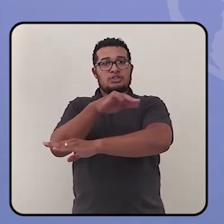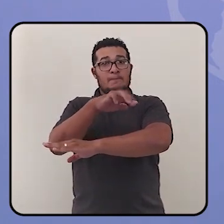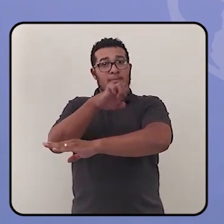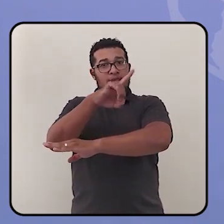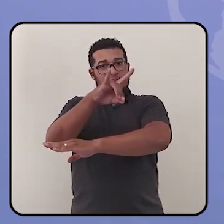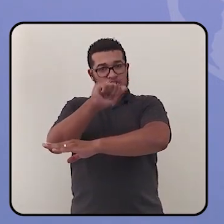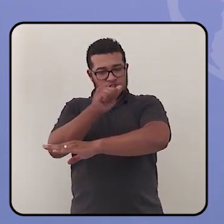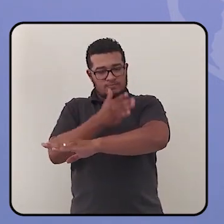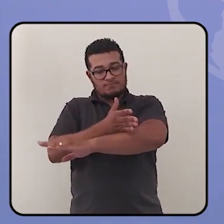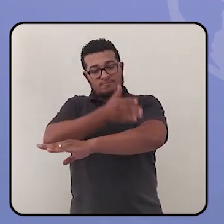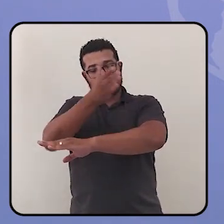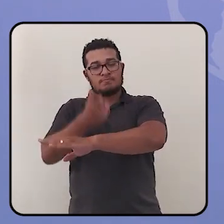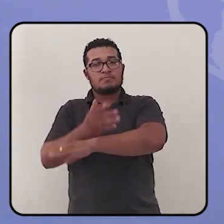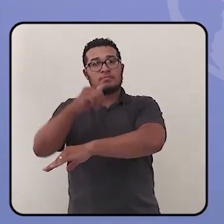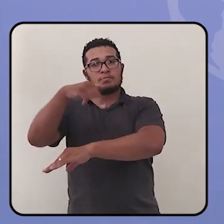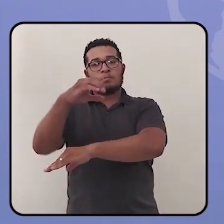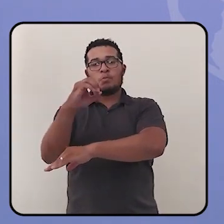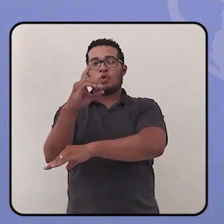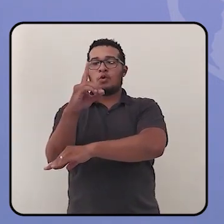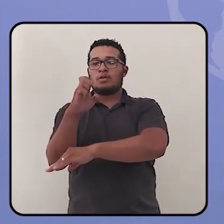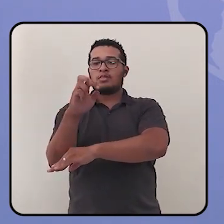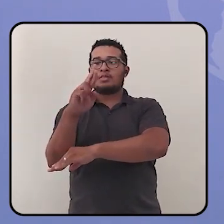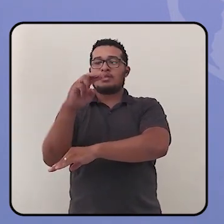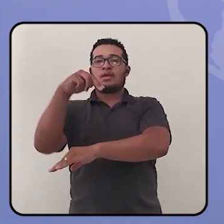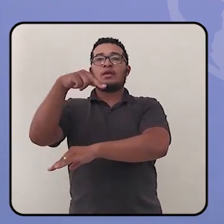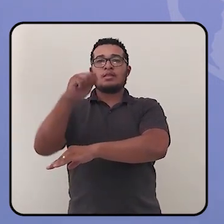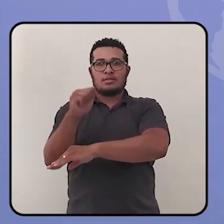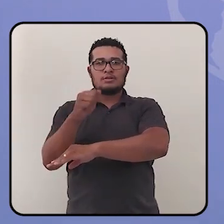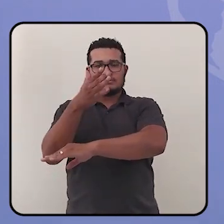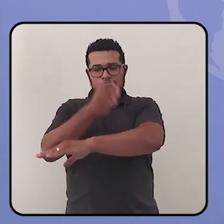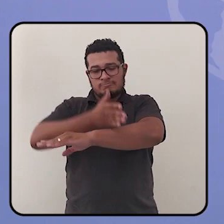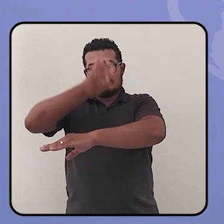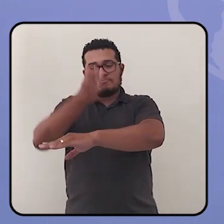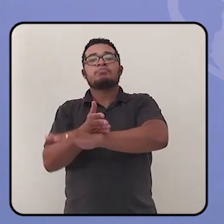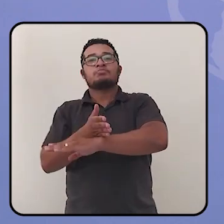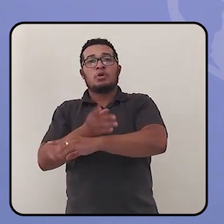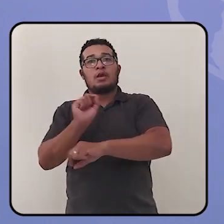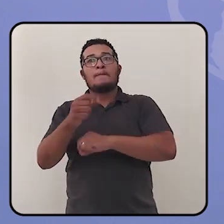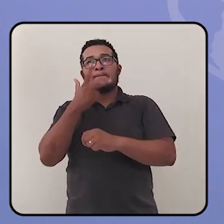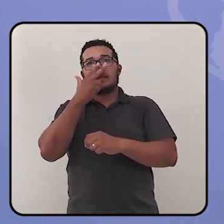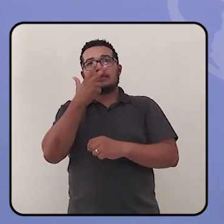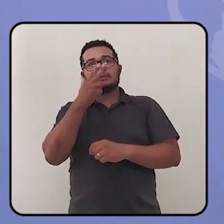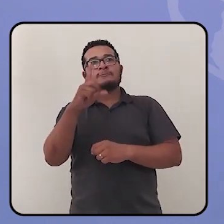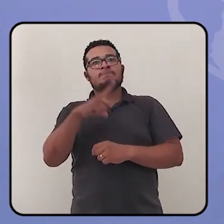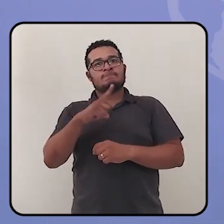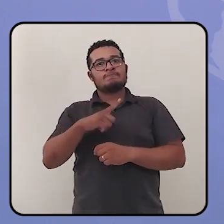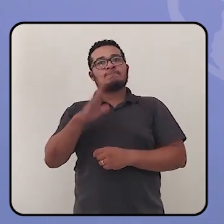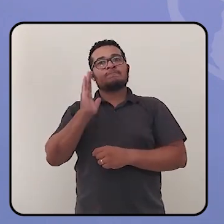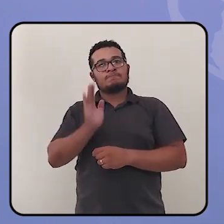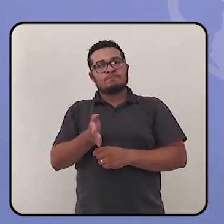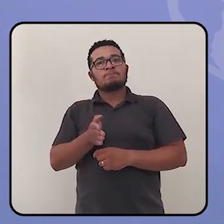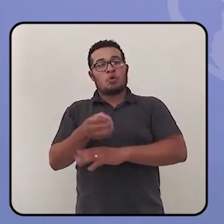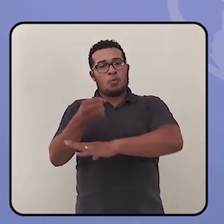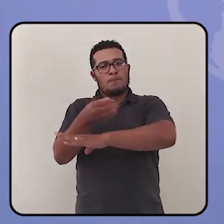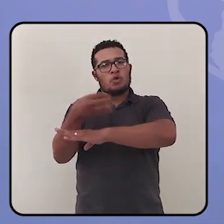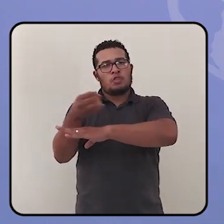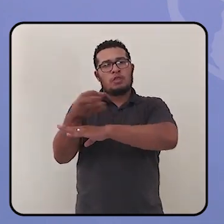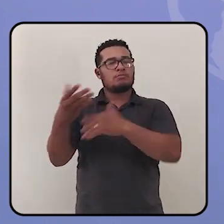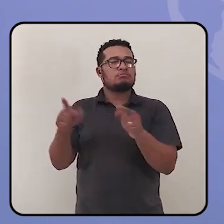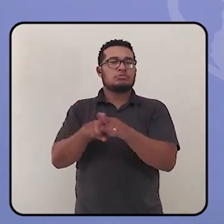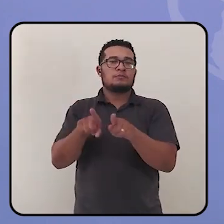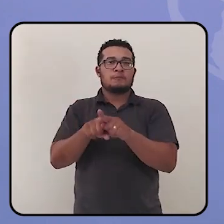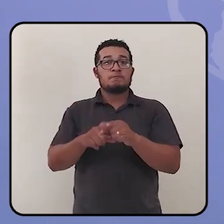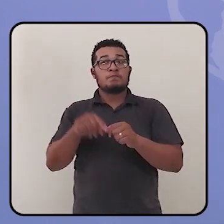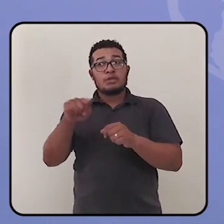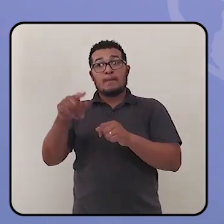onde nós temos os homens conhecidos como os renascentistas eram intelectuais que geralmente tinham várias ocupações e